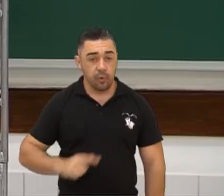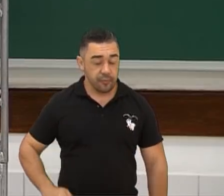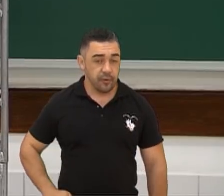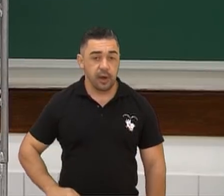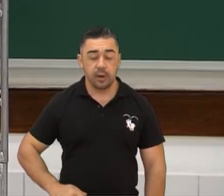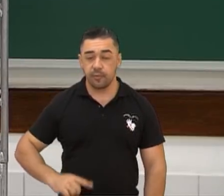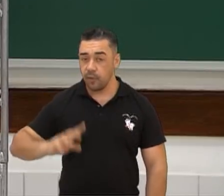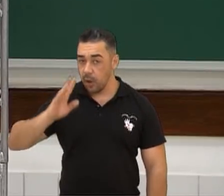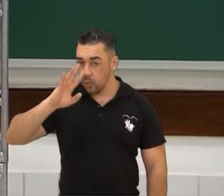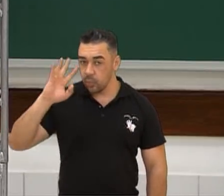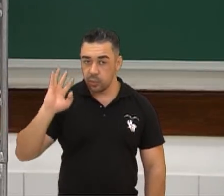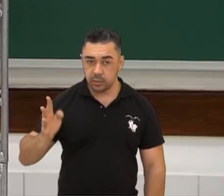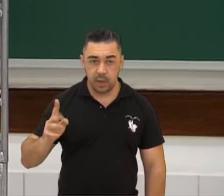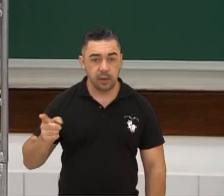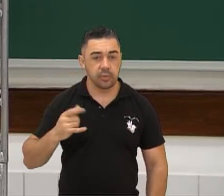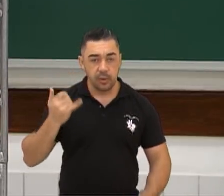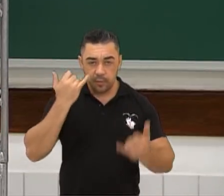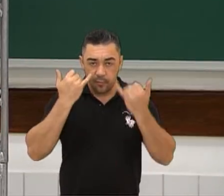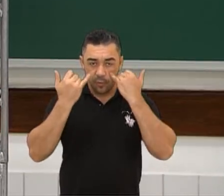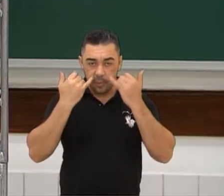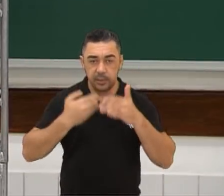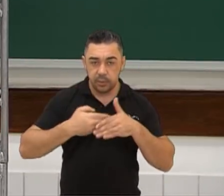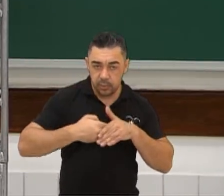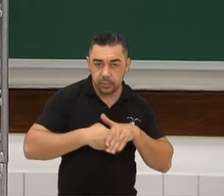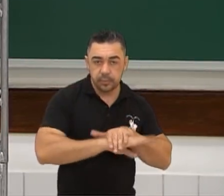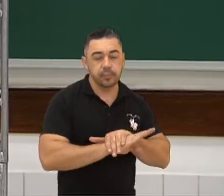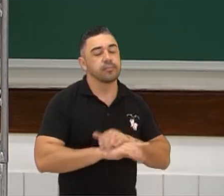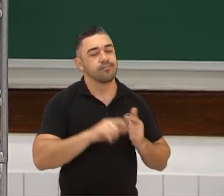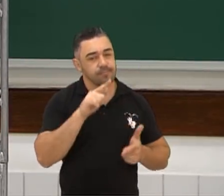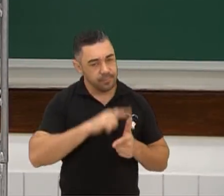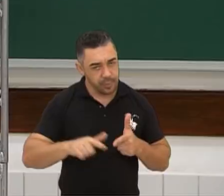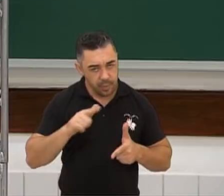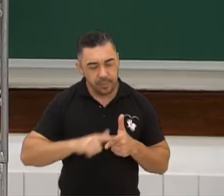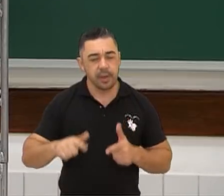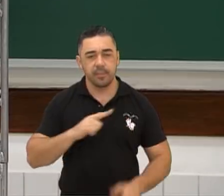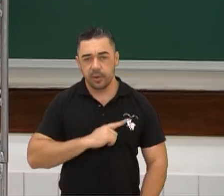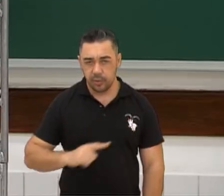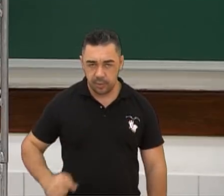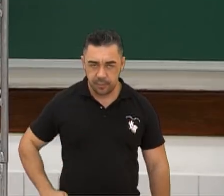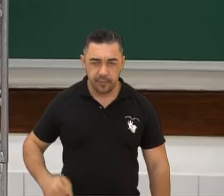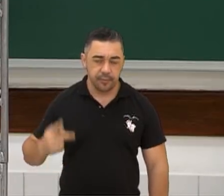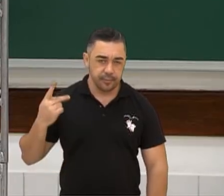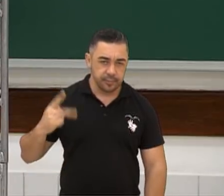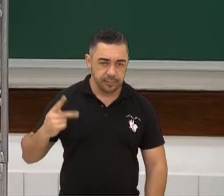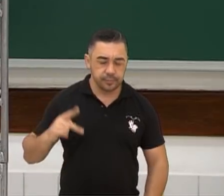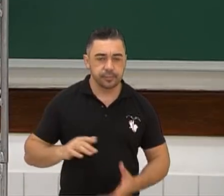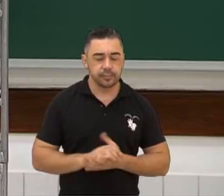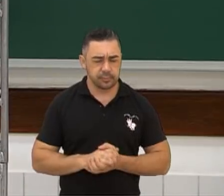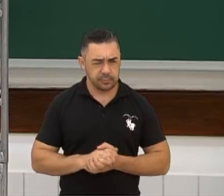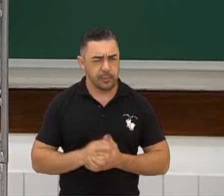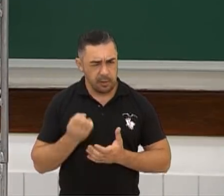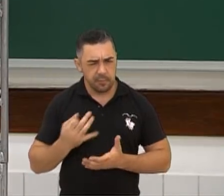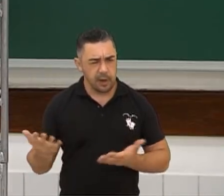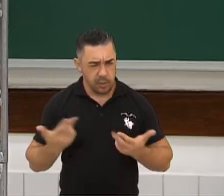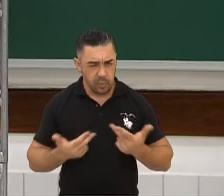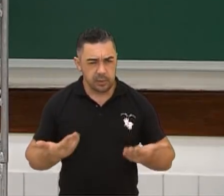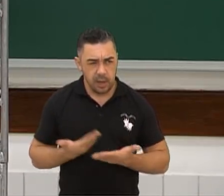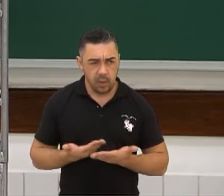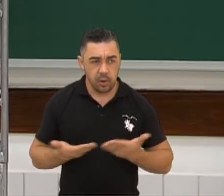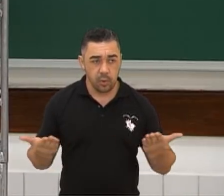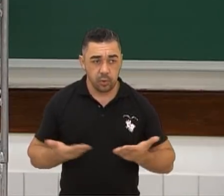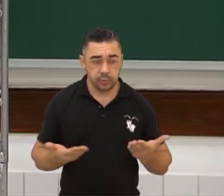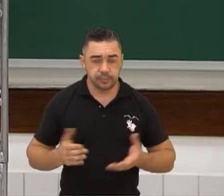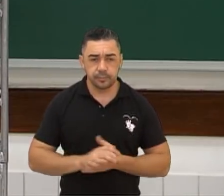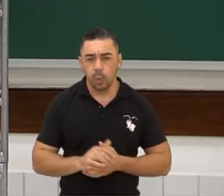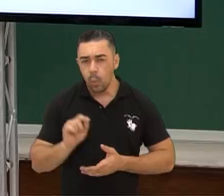de esconder informações. Mais uma crise para o governo Gorbachev. Bastante coisa na aula de hoje?